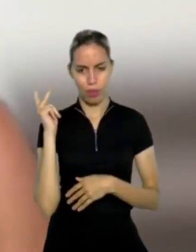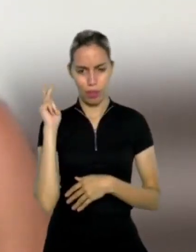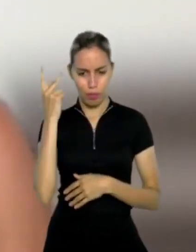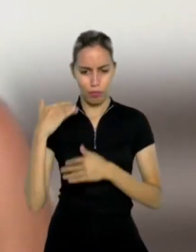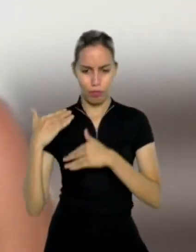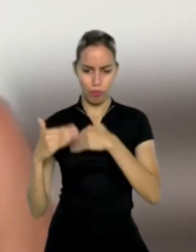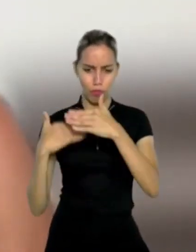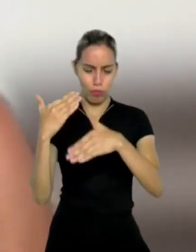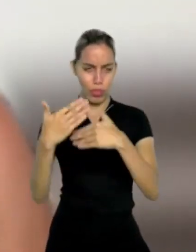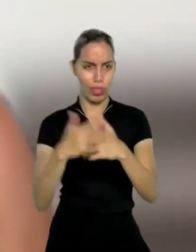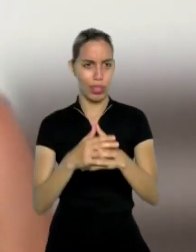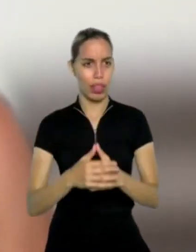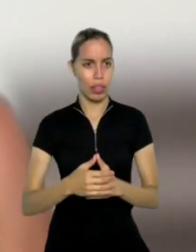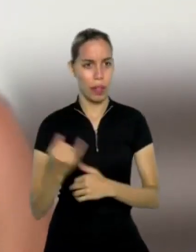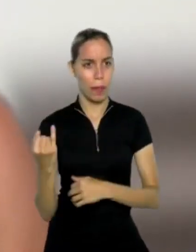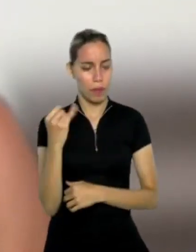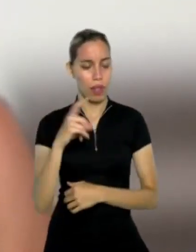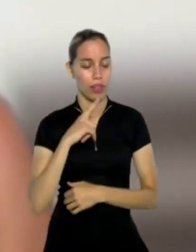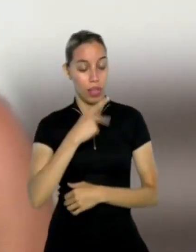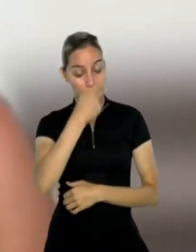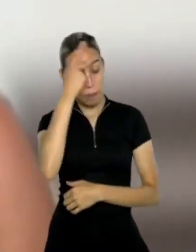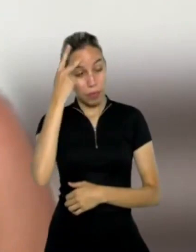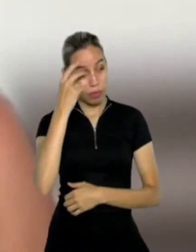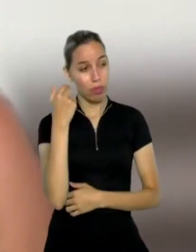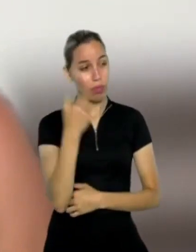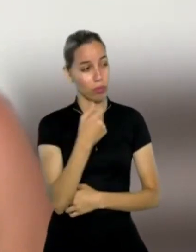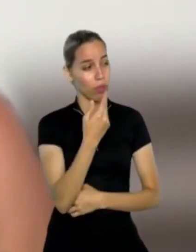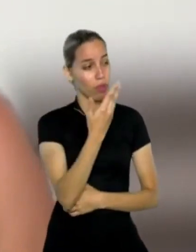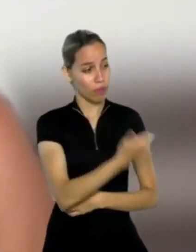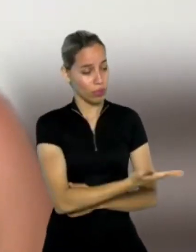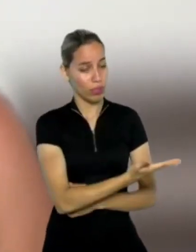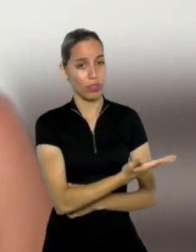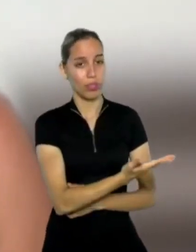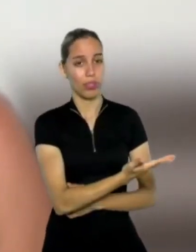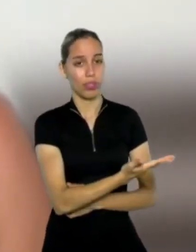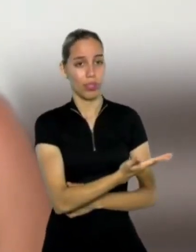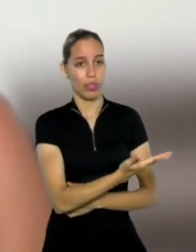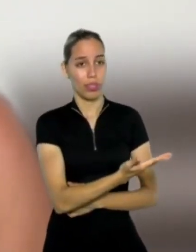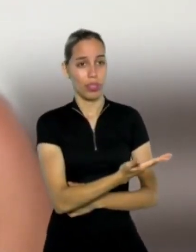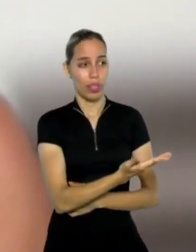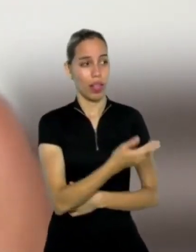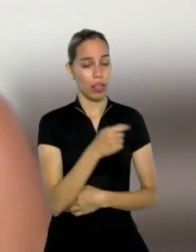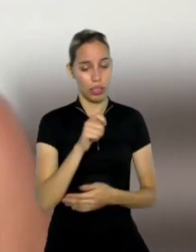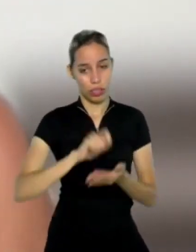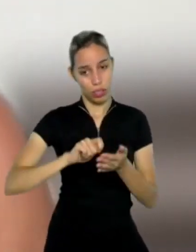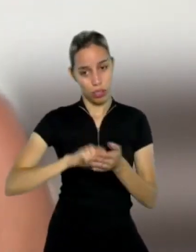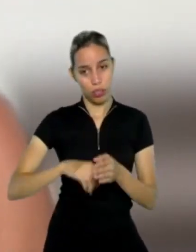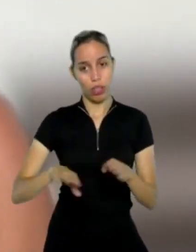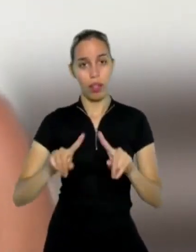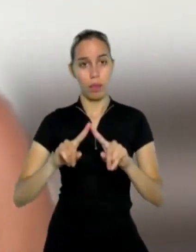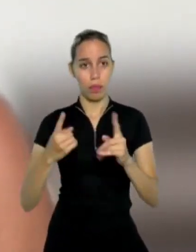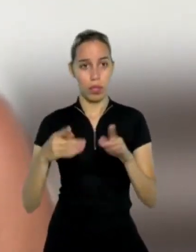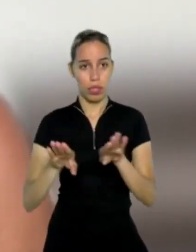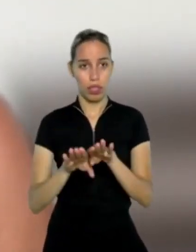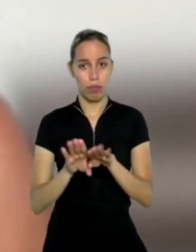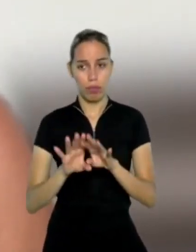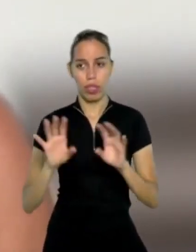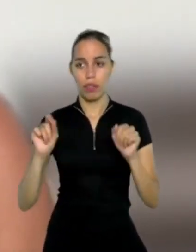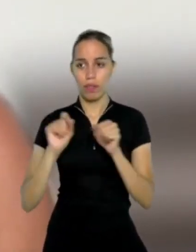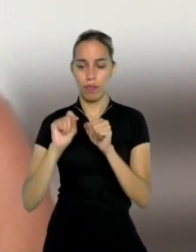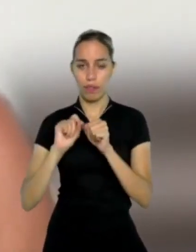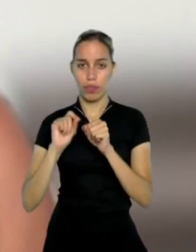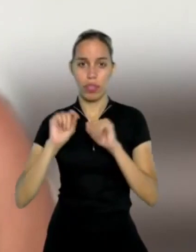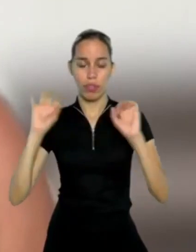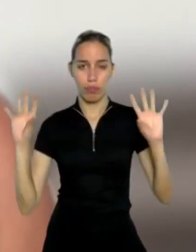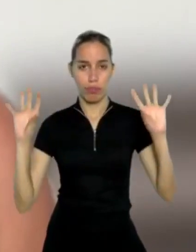importante a gente ter alguém como você atuando aí também, além de escritora, fazendo o festival literário, fazendo